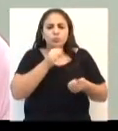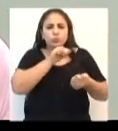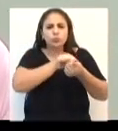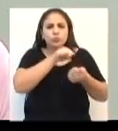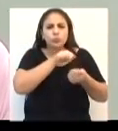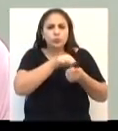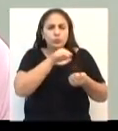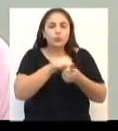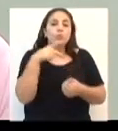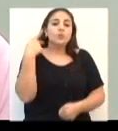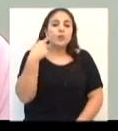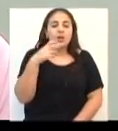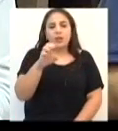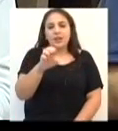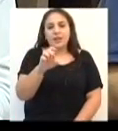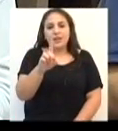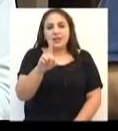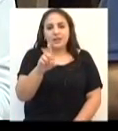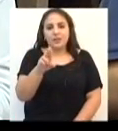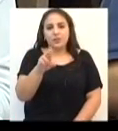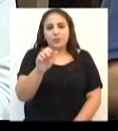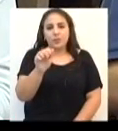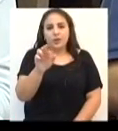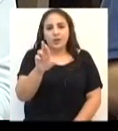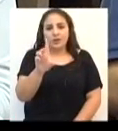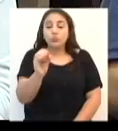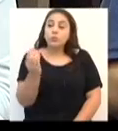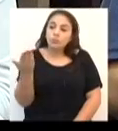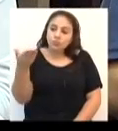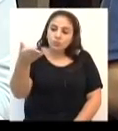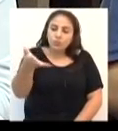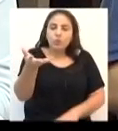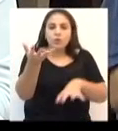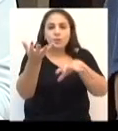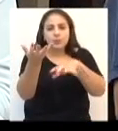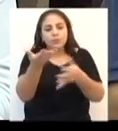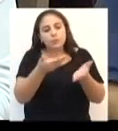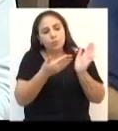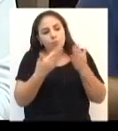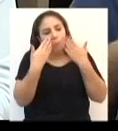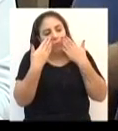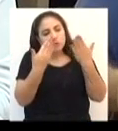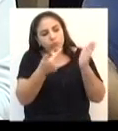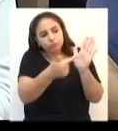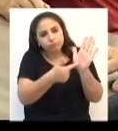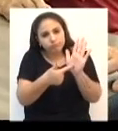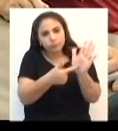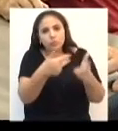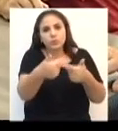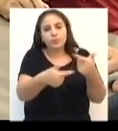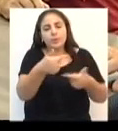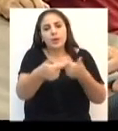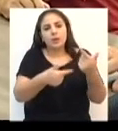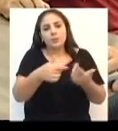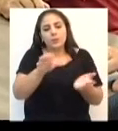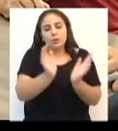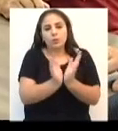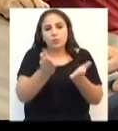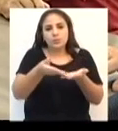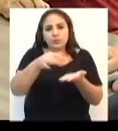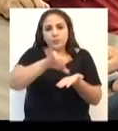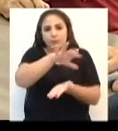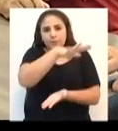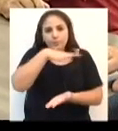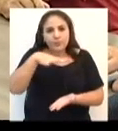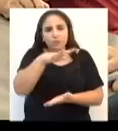O vereador Eduardo Pelicioli, então, foi até Brasília, apresentou um relatório para a Comissão do Meio Ambiente, tratando do berço